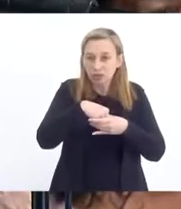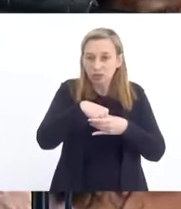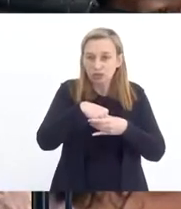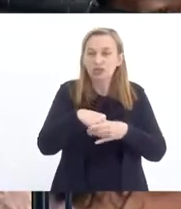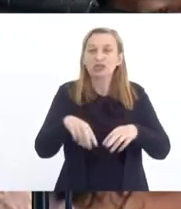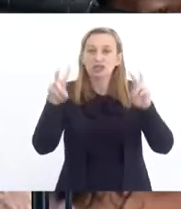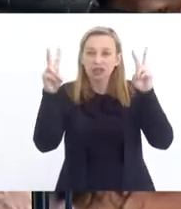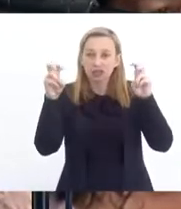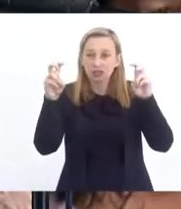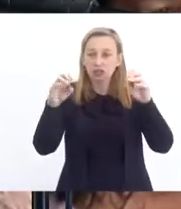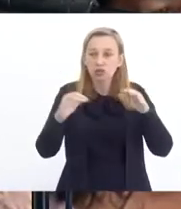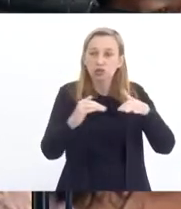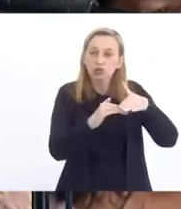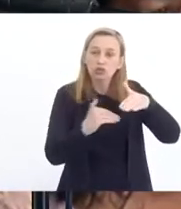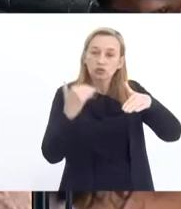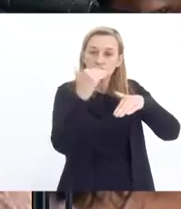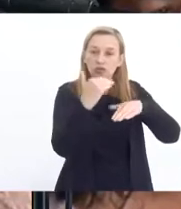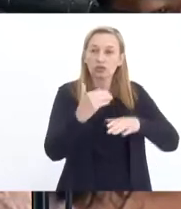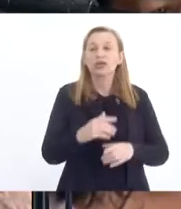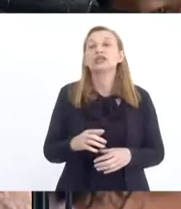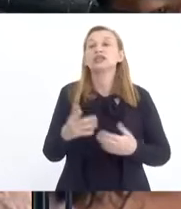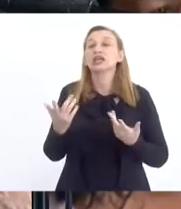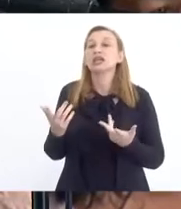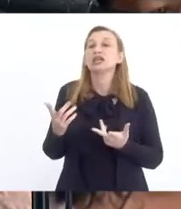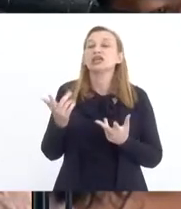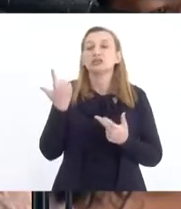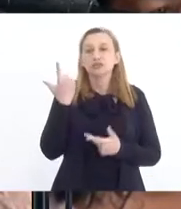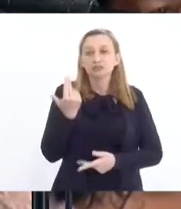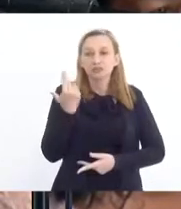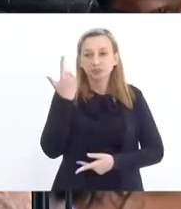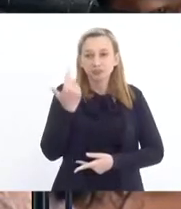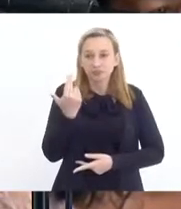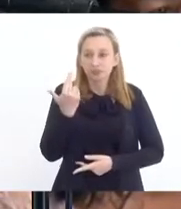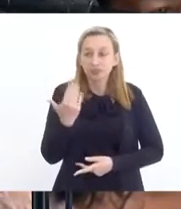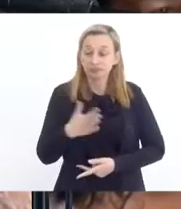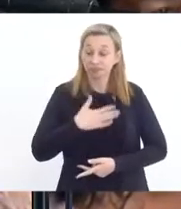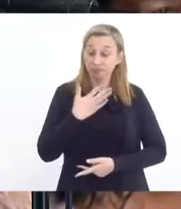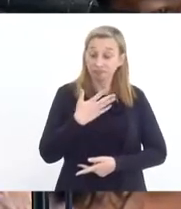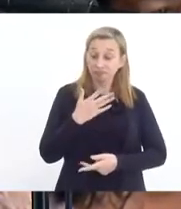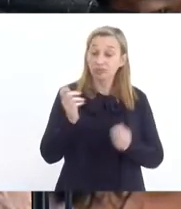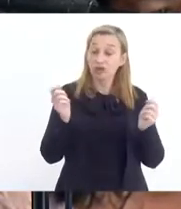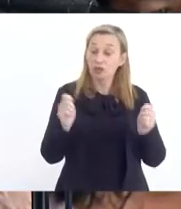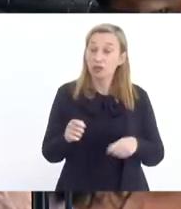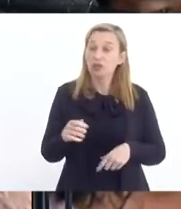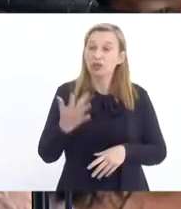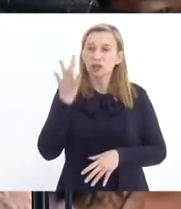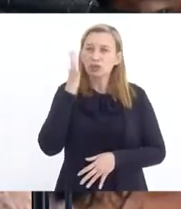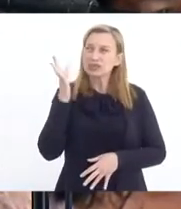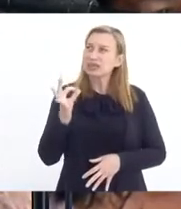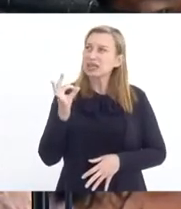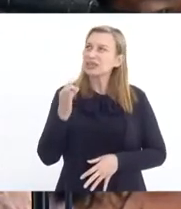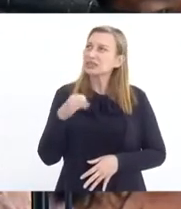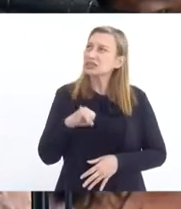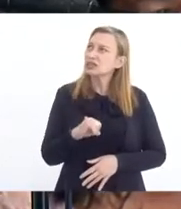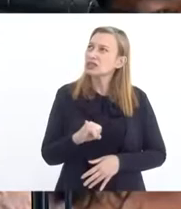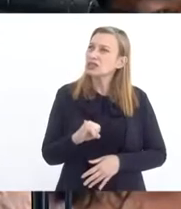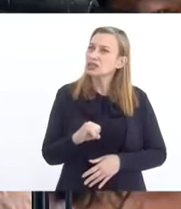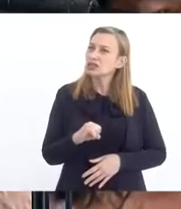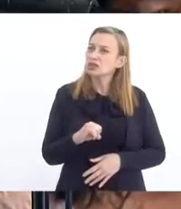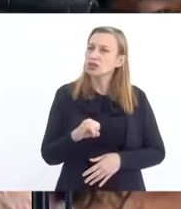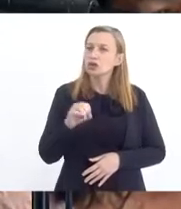questão do Fundo Soberano. E, naturalmente, me assustou um pouco a posição, não sei se